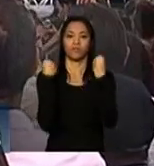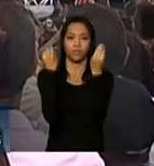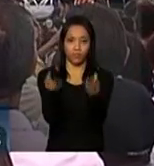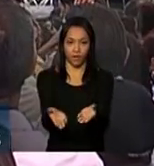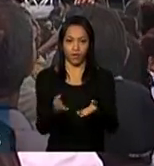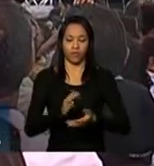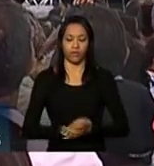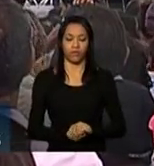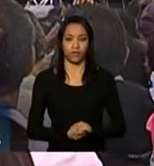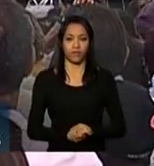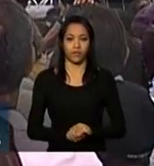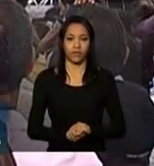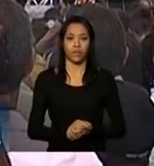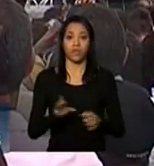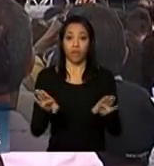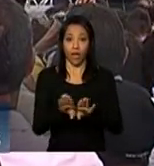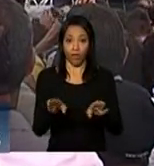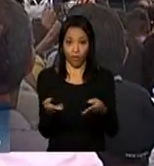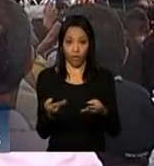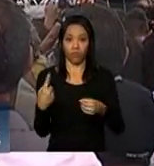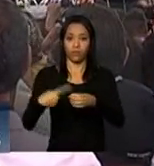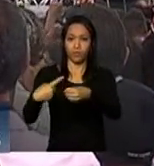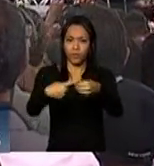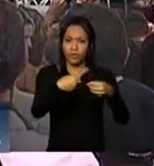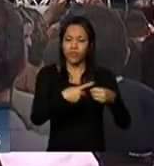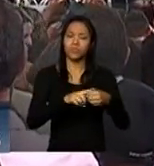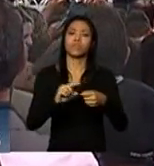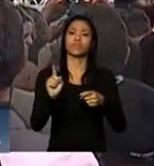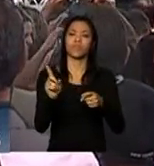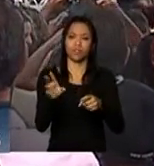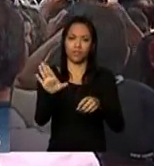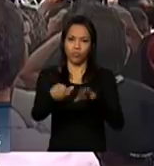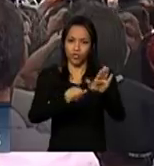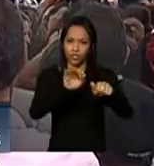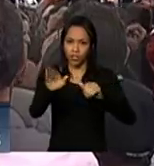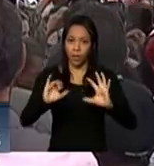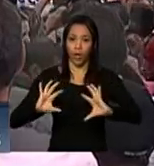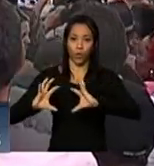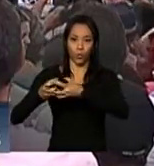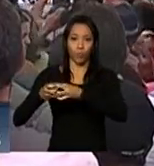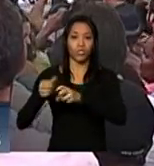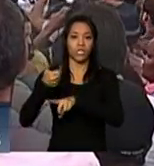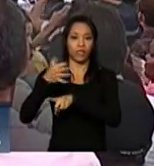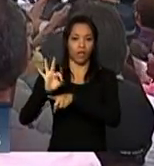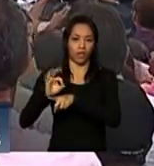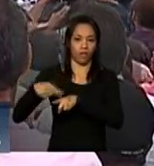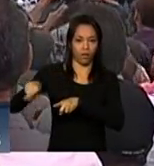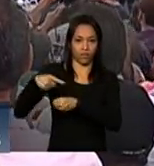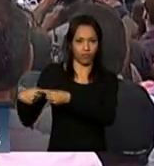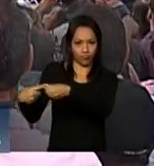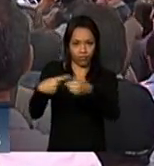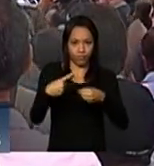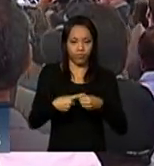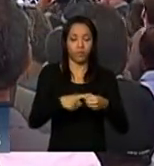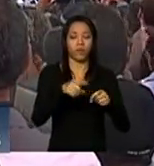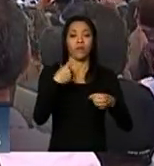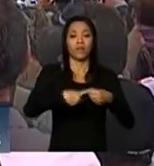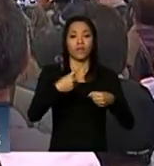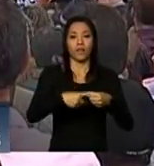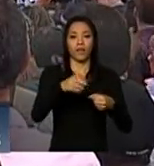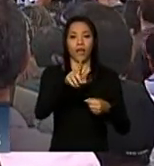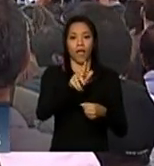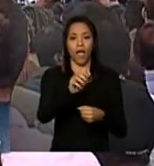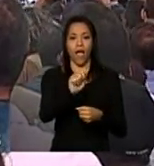18 os segintes municípios que também chamaremos em grupos de 10 Águas Vermelhas o